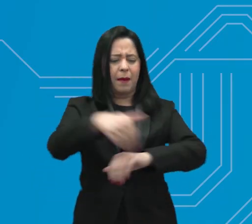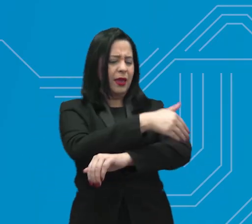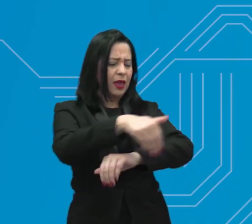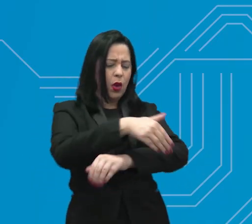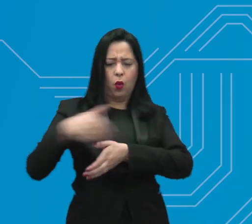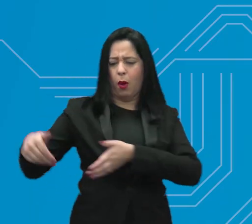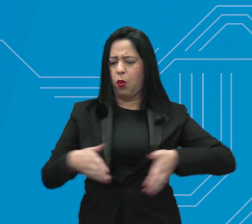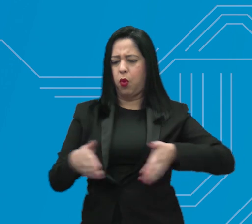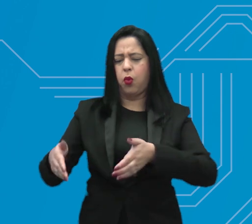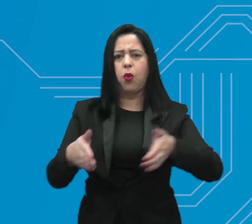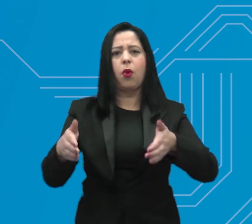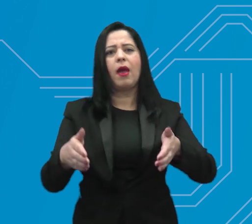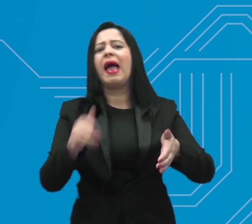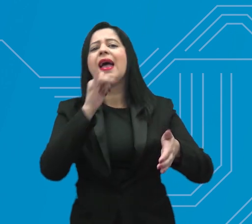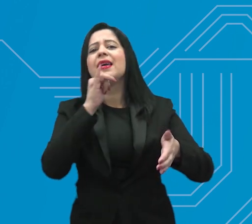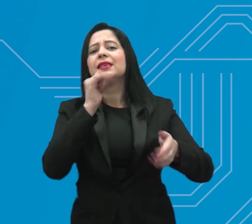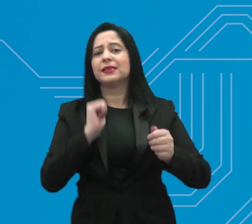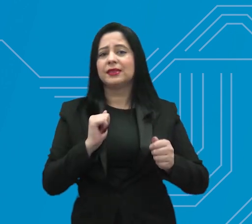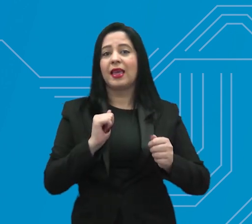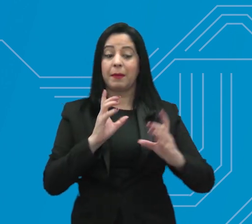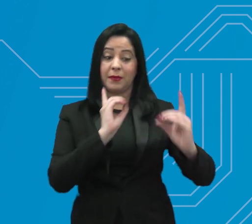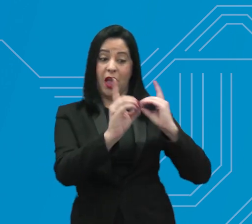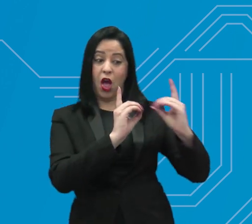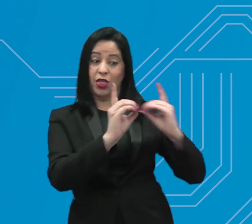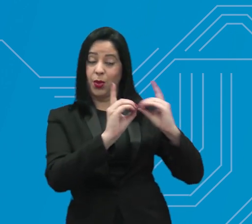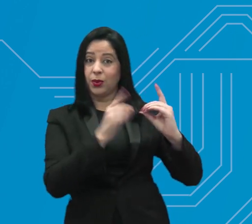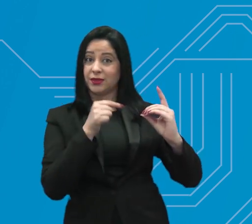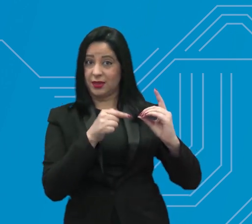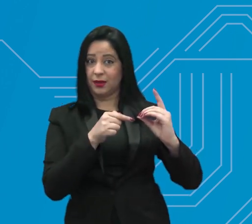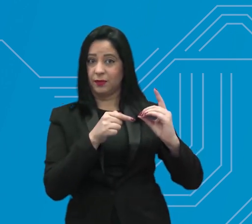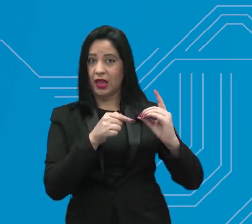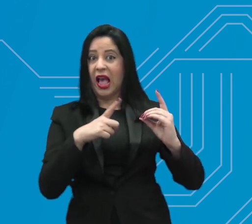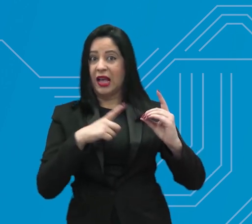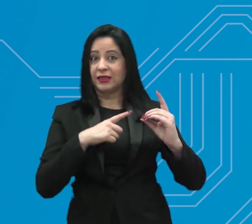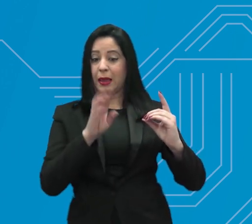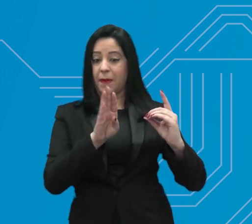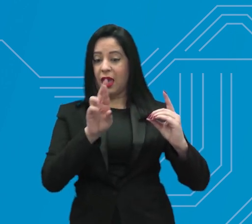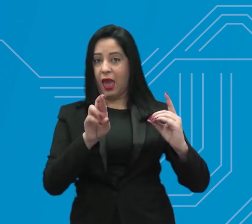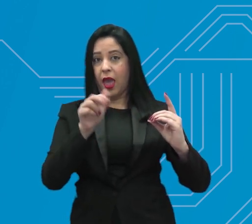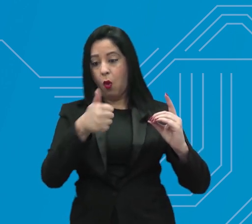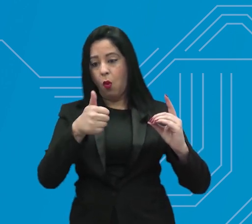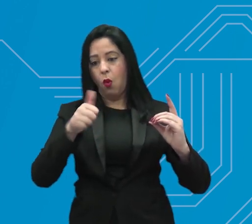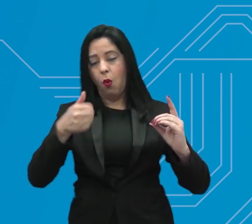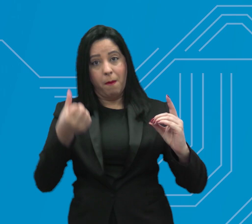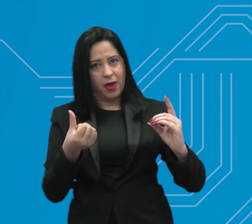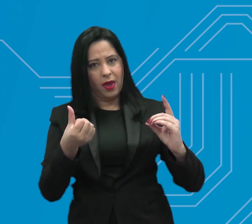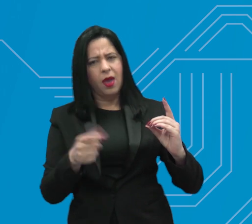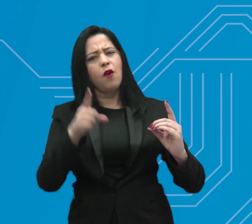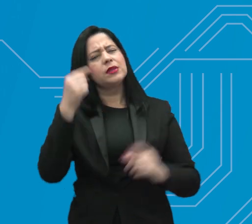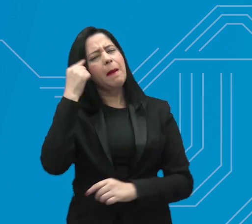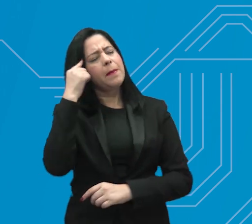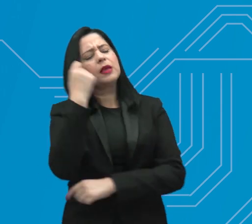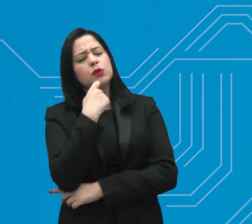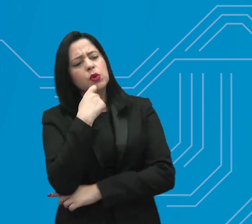diversas rodovias cortam a nossa região, como, por exemplo, a rodovia Presidente Dutra, que tem um código